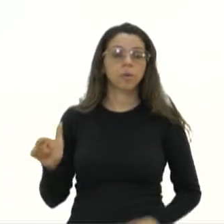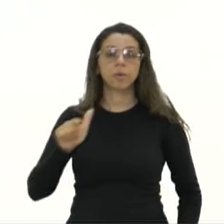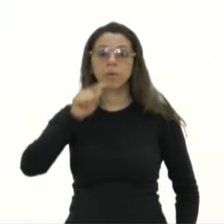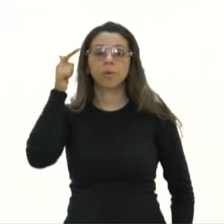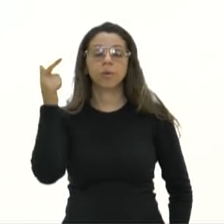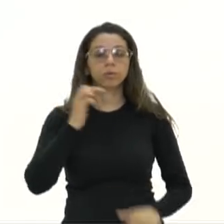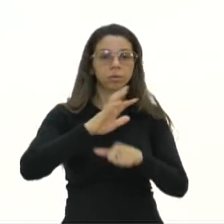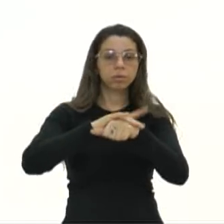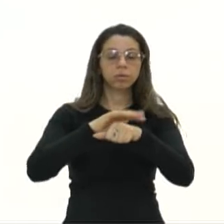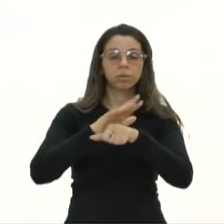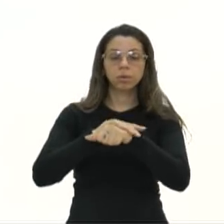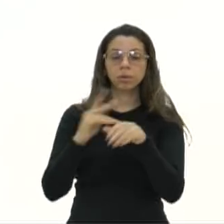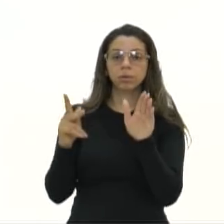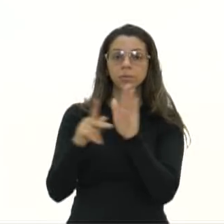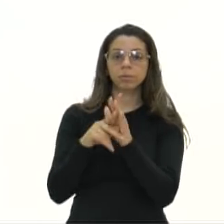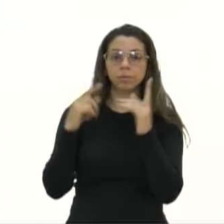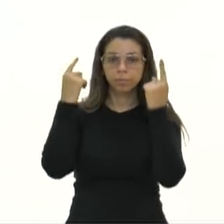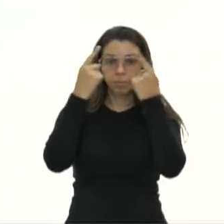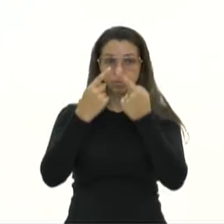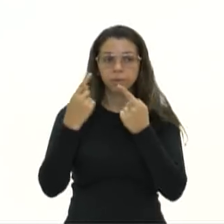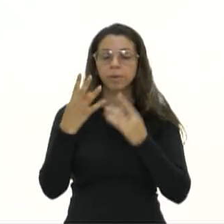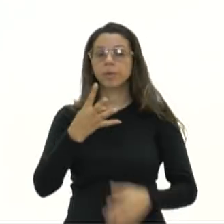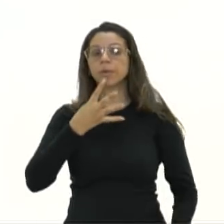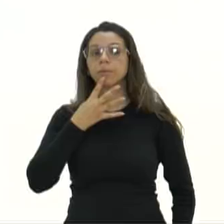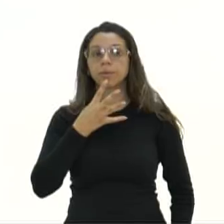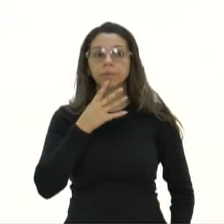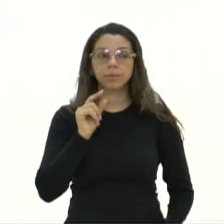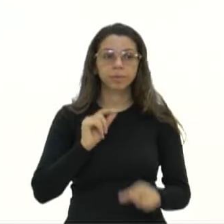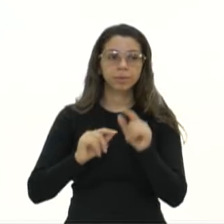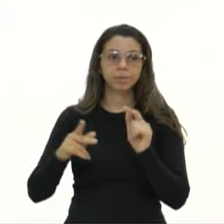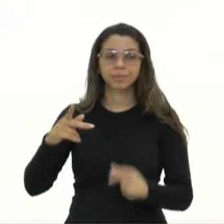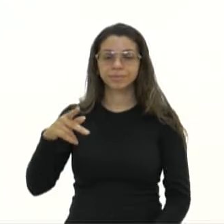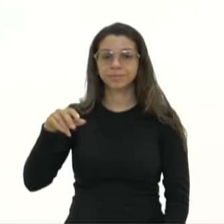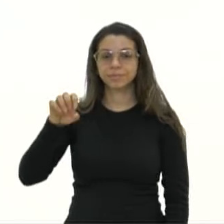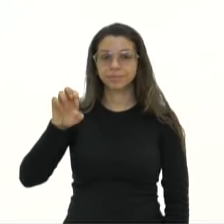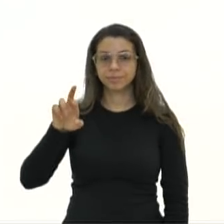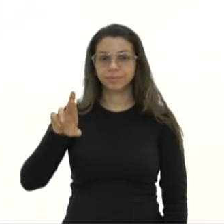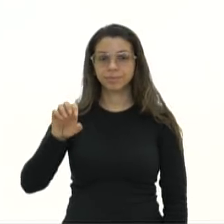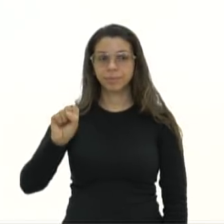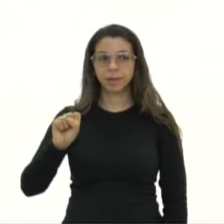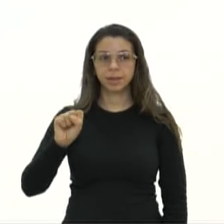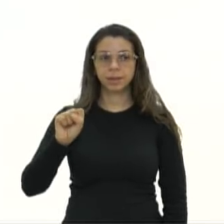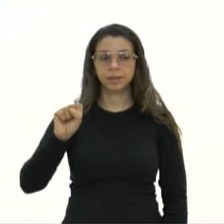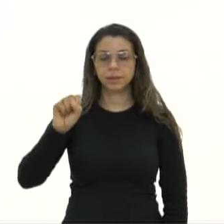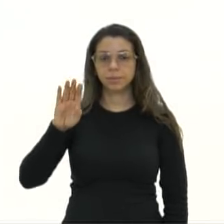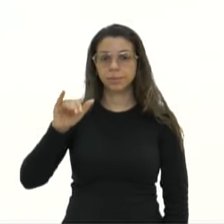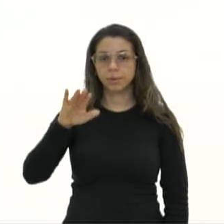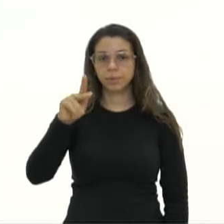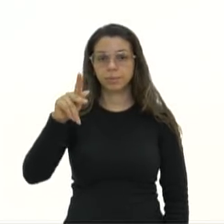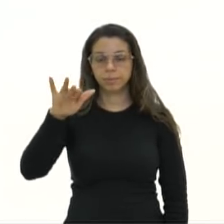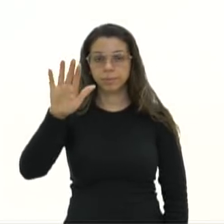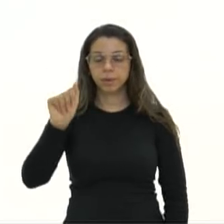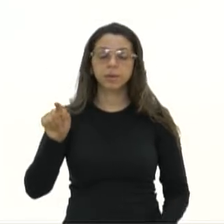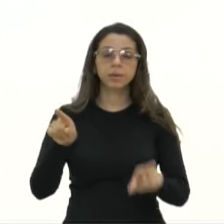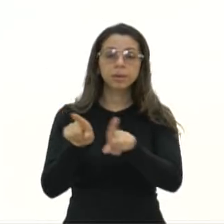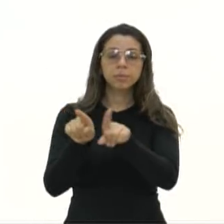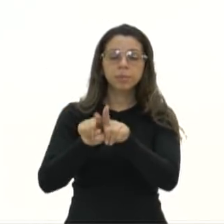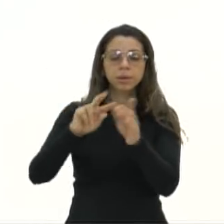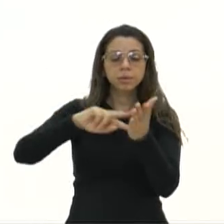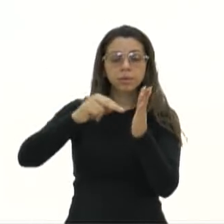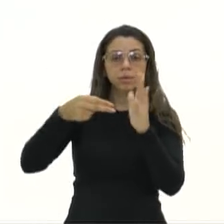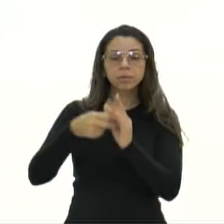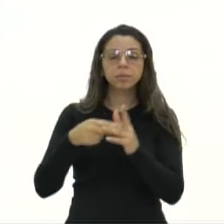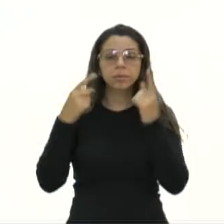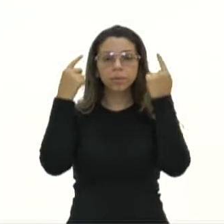visão. Um bem conhecido se chama presbiopia, também chamado popularmente de vista cansada, de